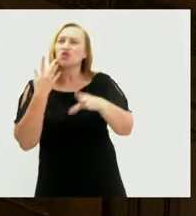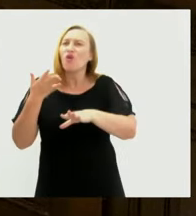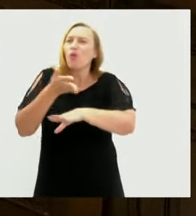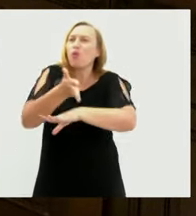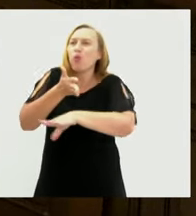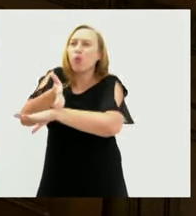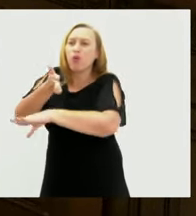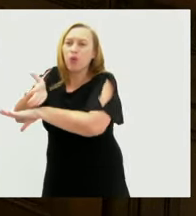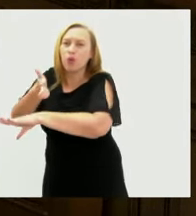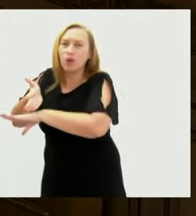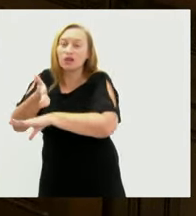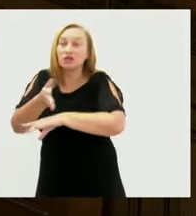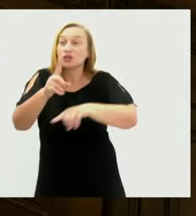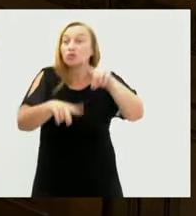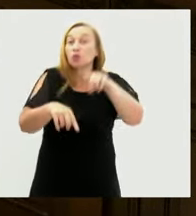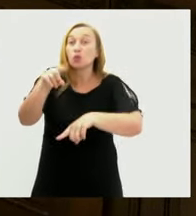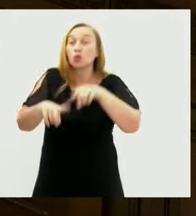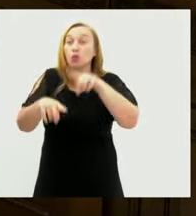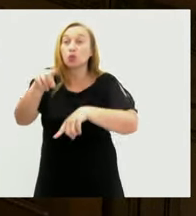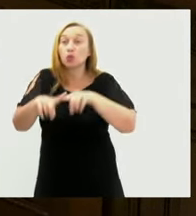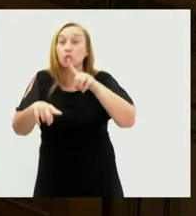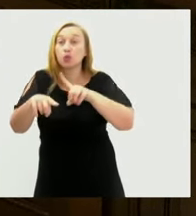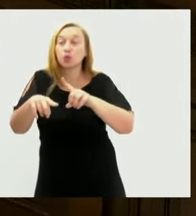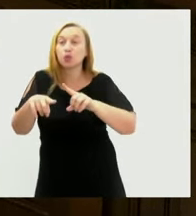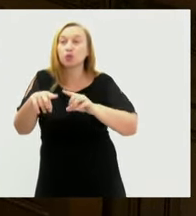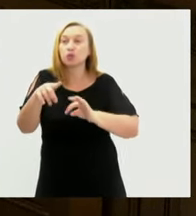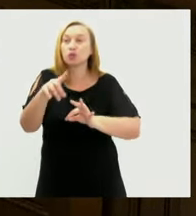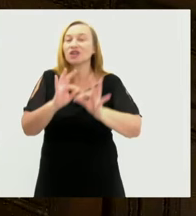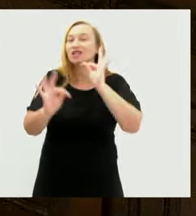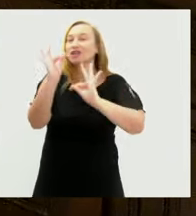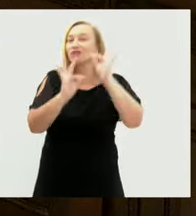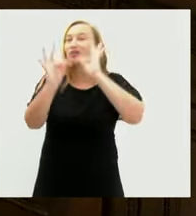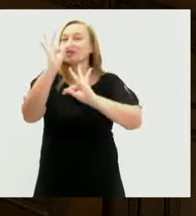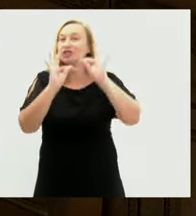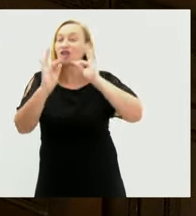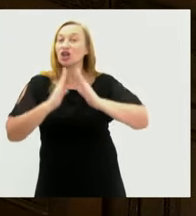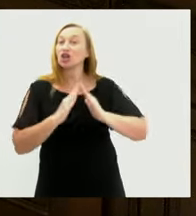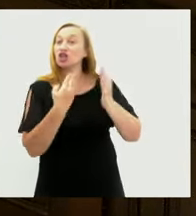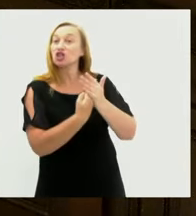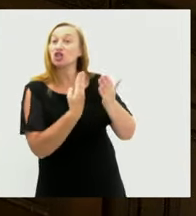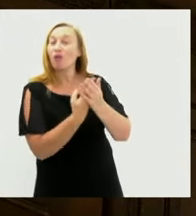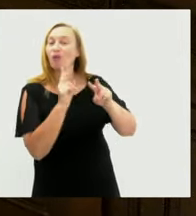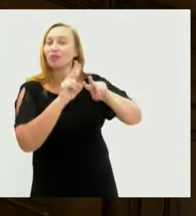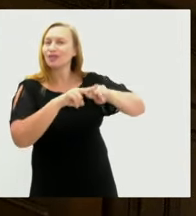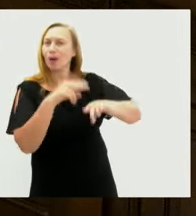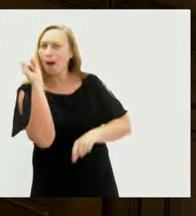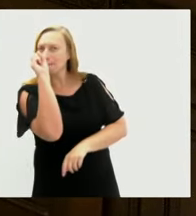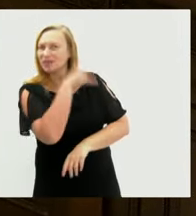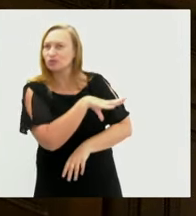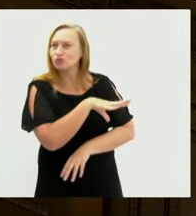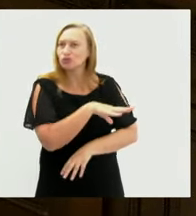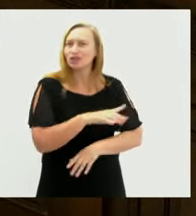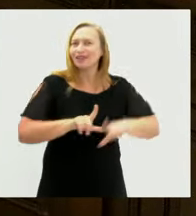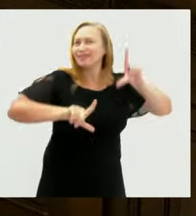equipamentos eletrônicos em colégios de unidades prisionais. Um absurdo. Televisão 4K,